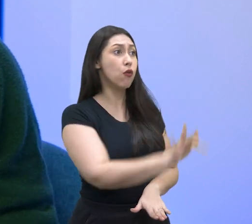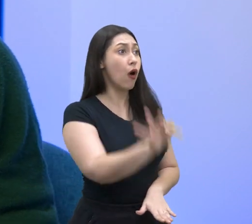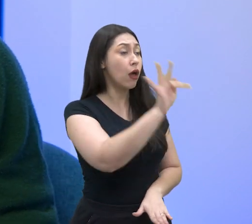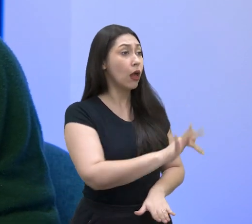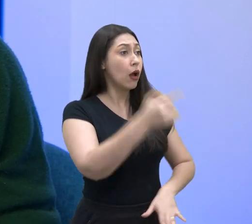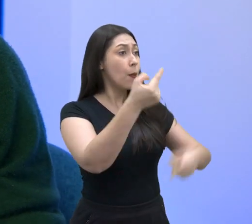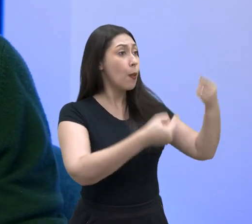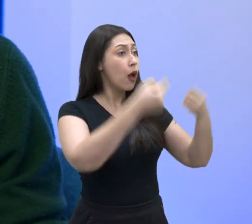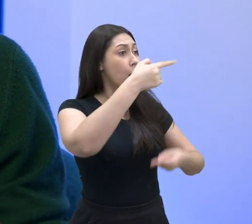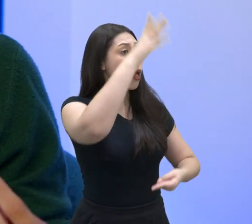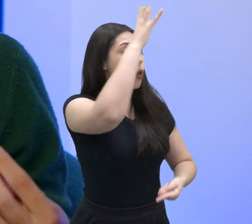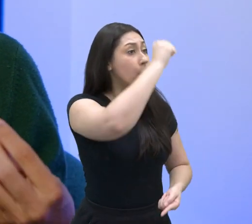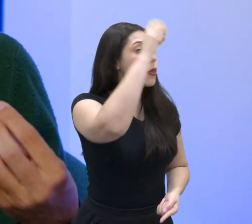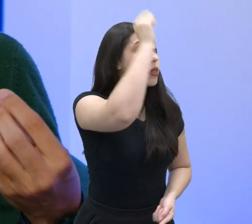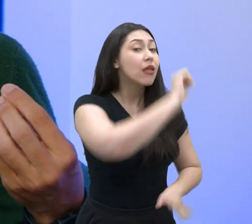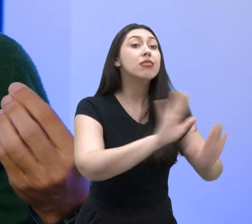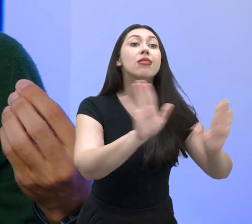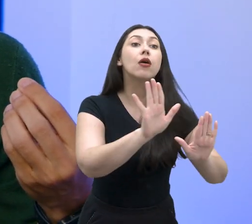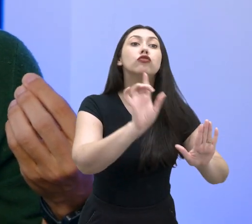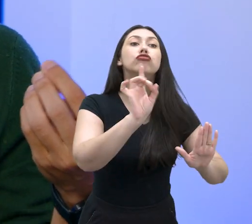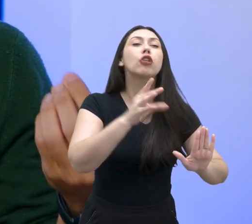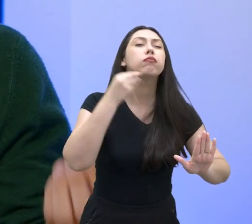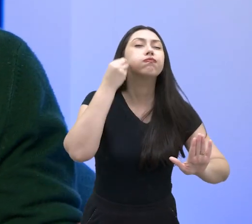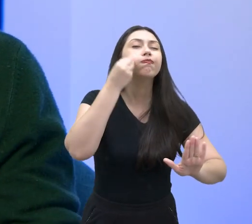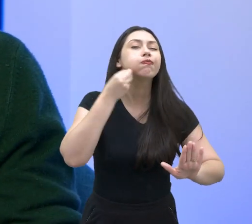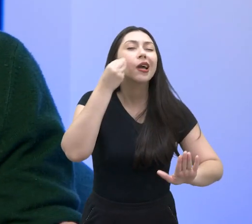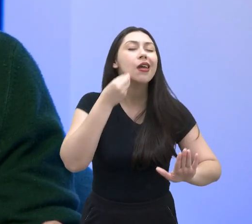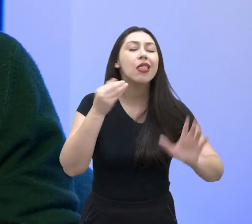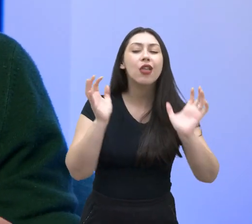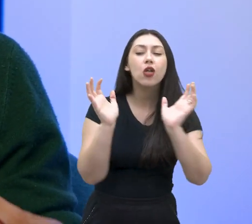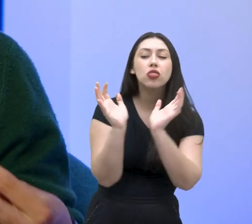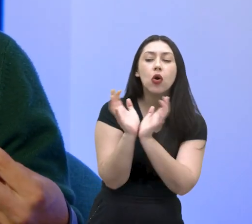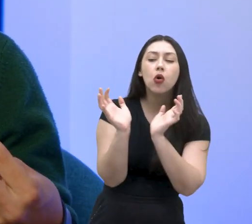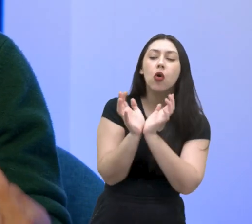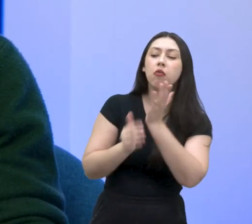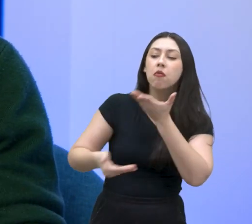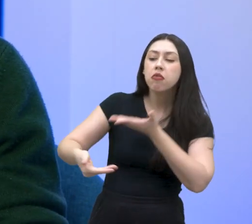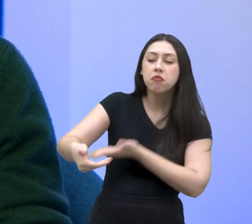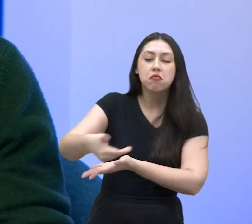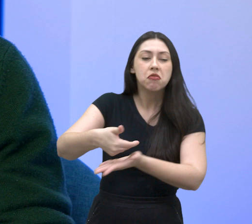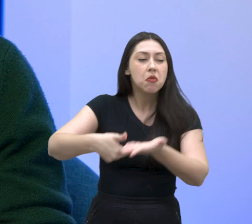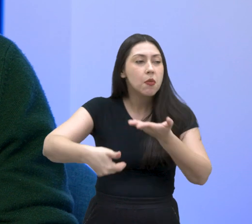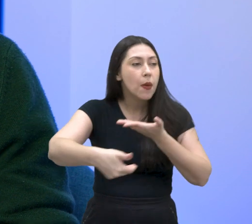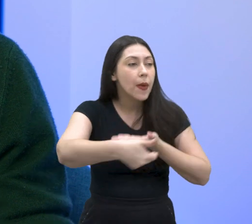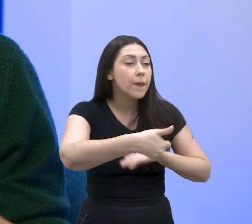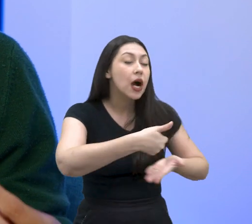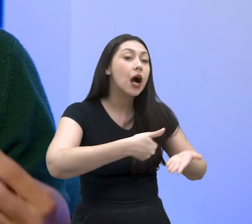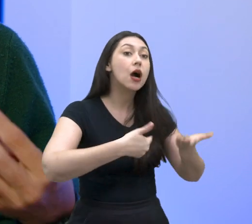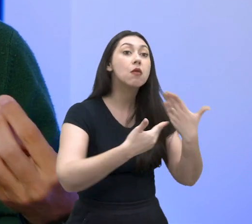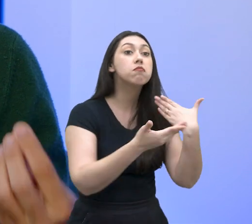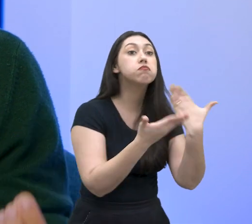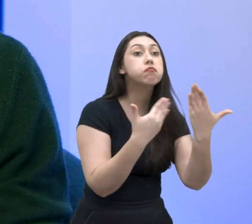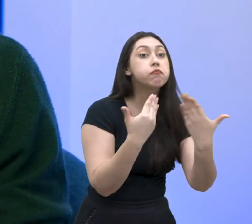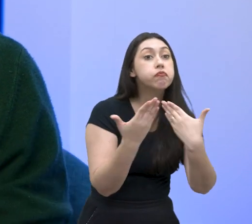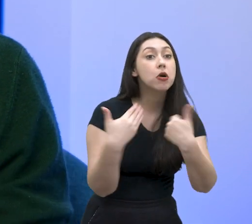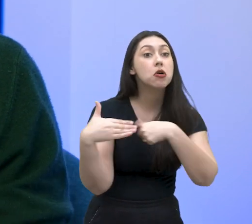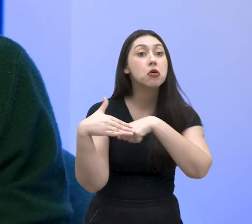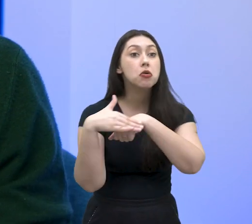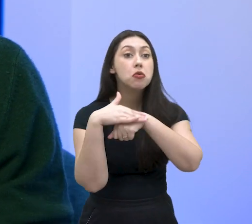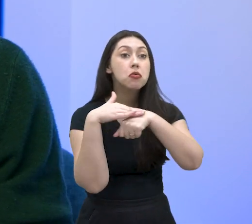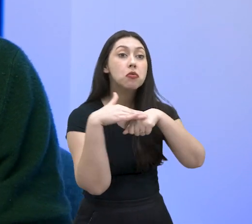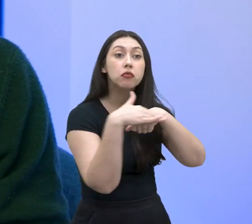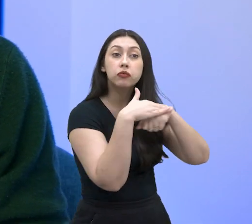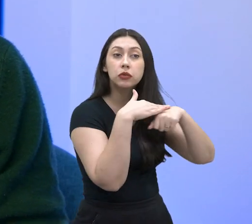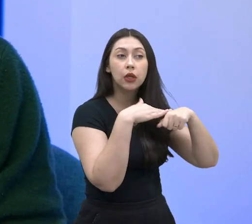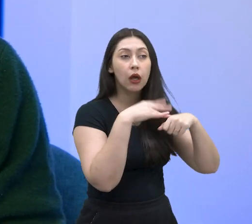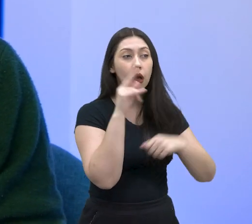a coletividade, eu preciso viver com as pessoas, conversar com elas, olhar a realidade